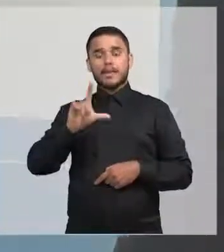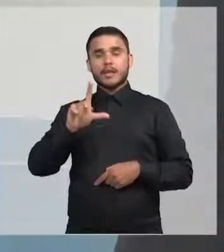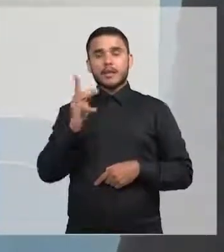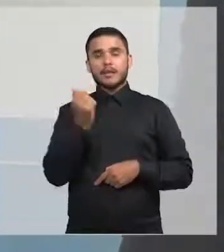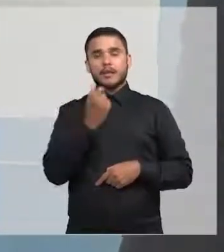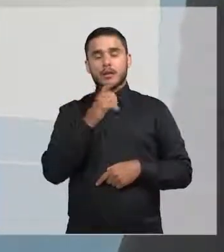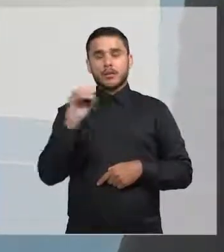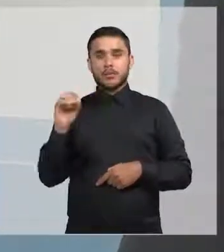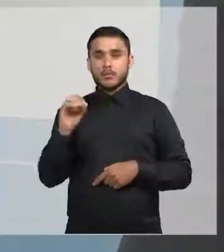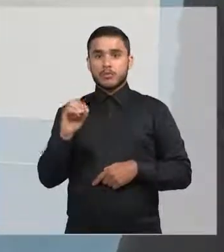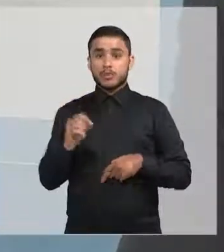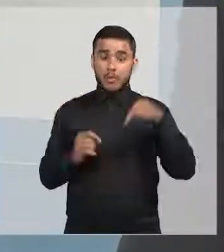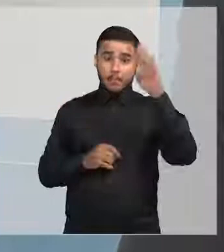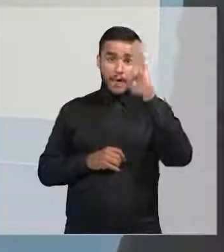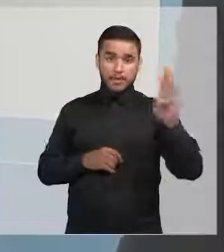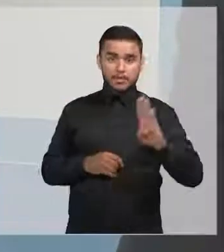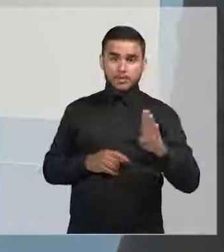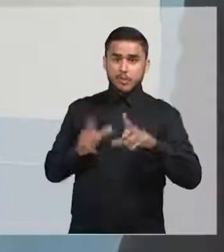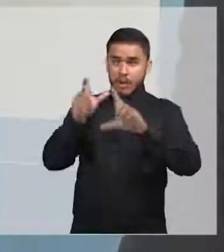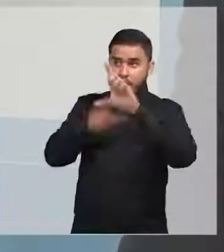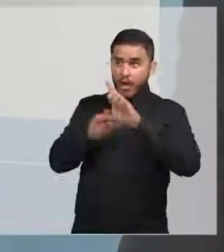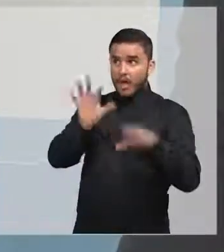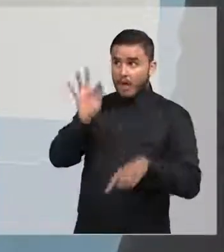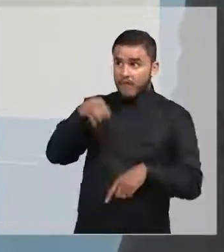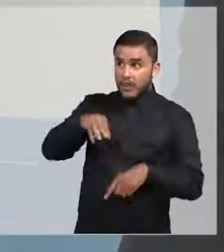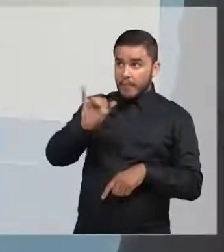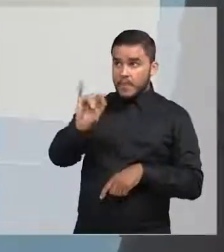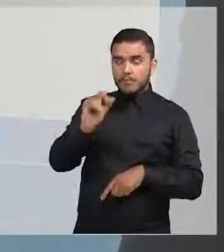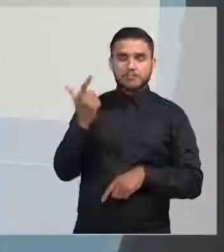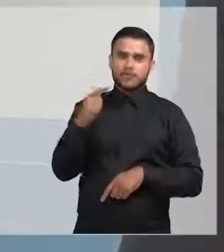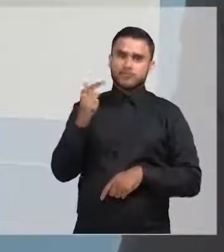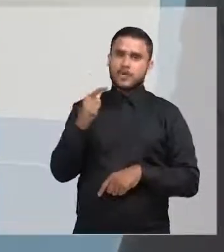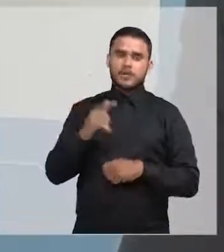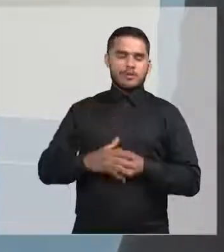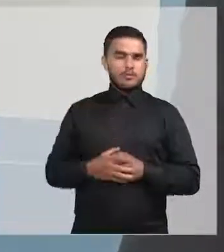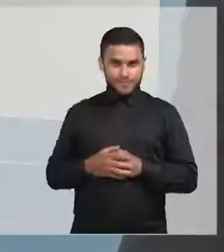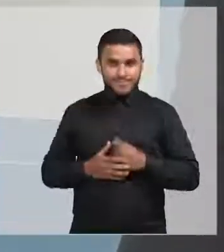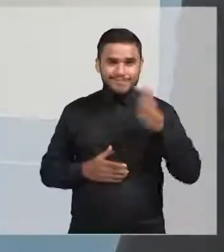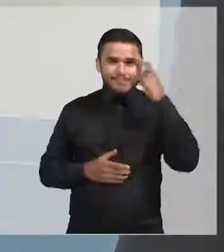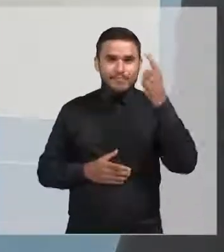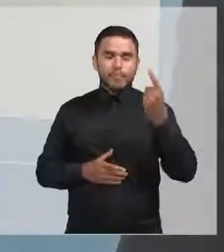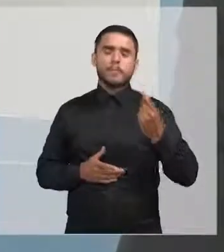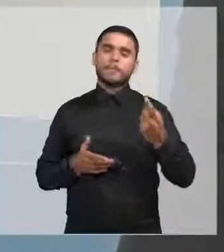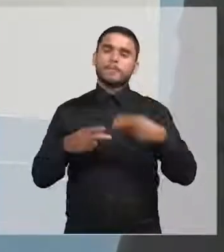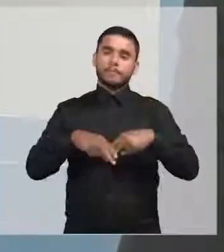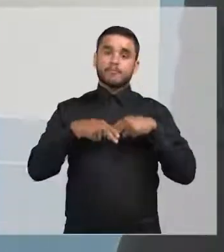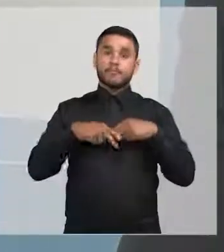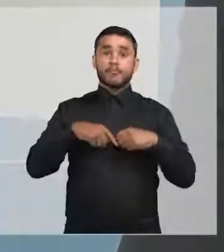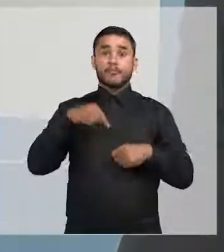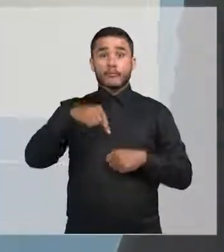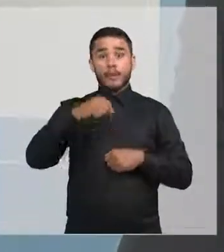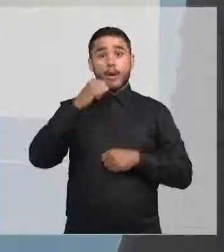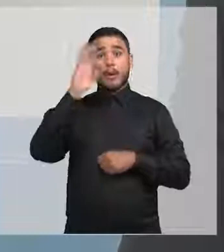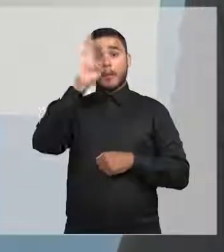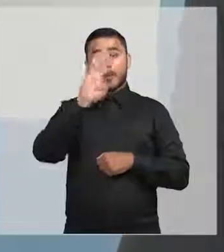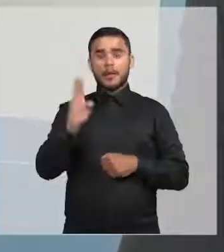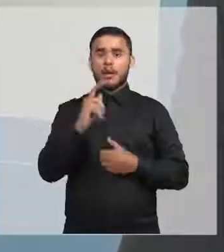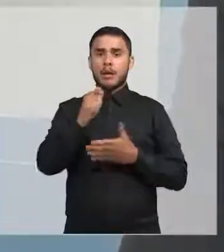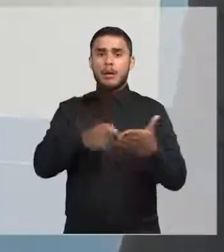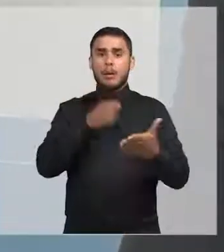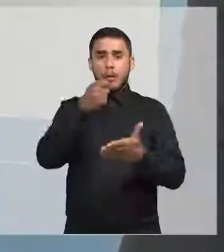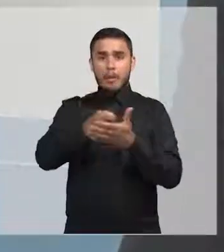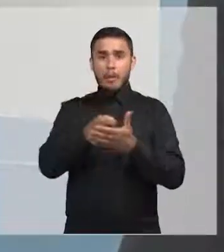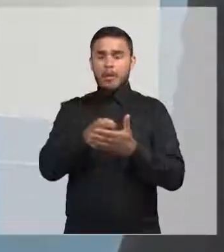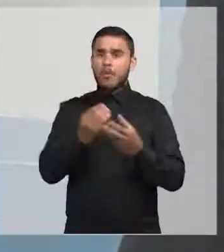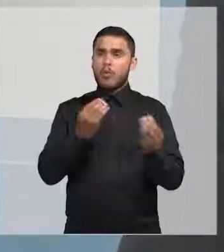deve tostão mais FMI. Né? Agora, o Brasil, dito pelo próprio Paulo Guedes, o Brasil gasta anual de pagamento do